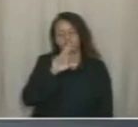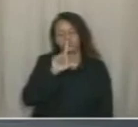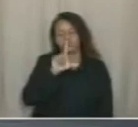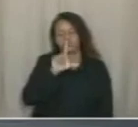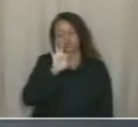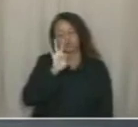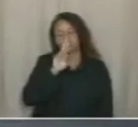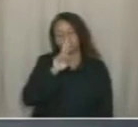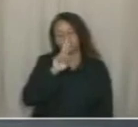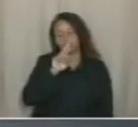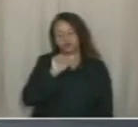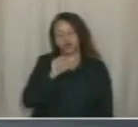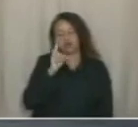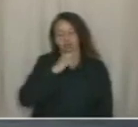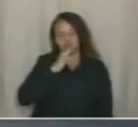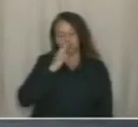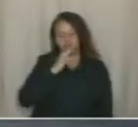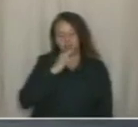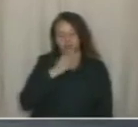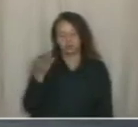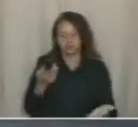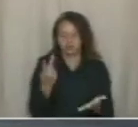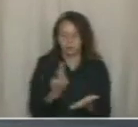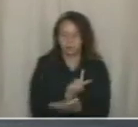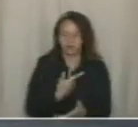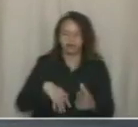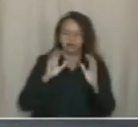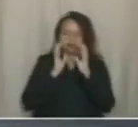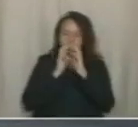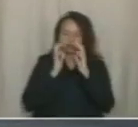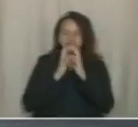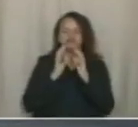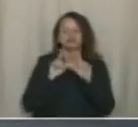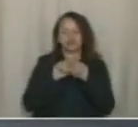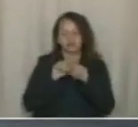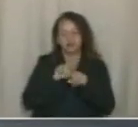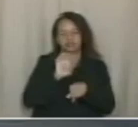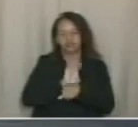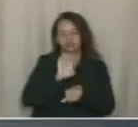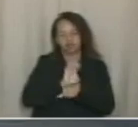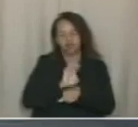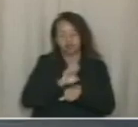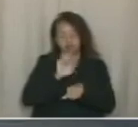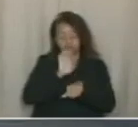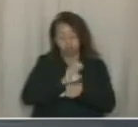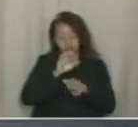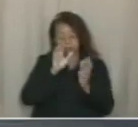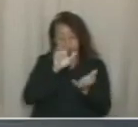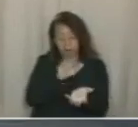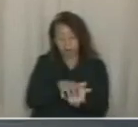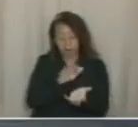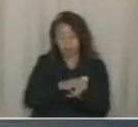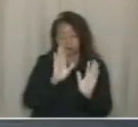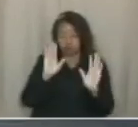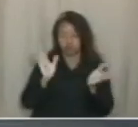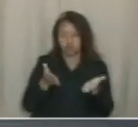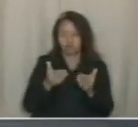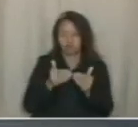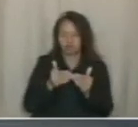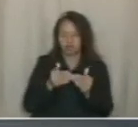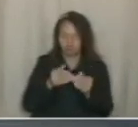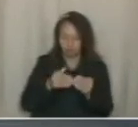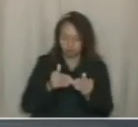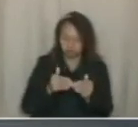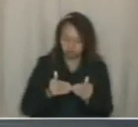emergência que aconteceu na nossa cidade e no nosso estado. E o estado de Pernambuco já fez o adiamento